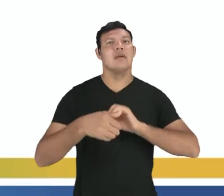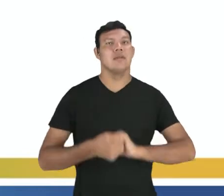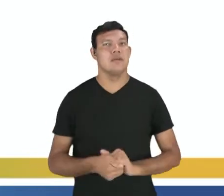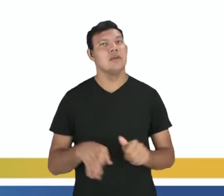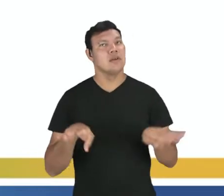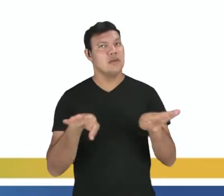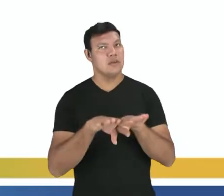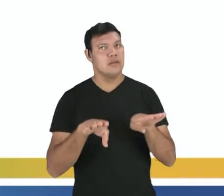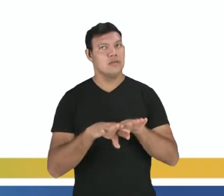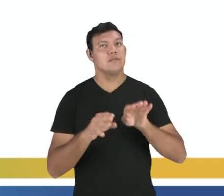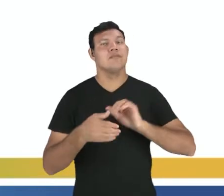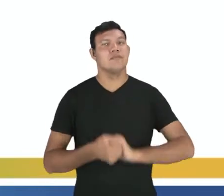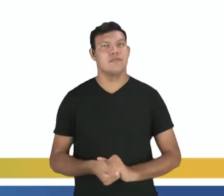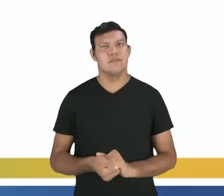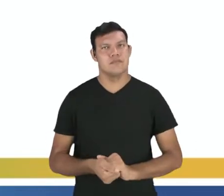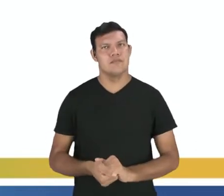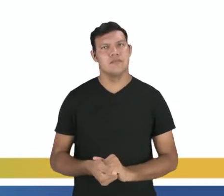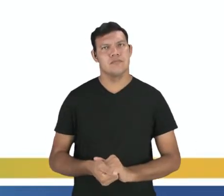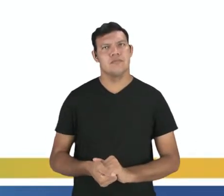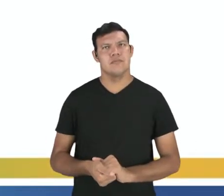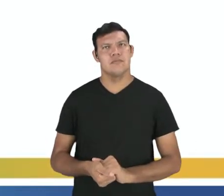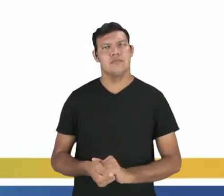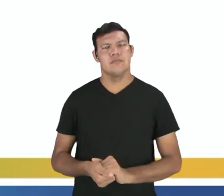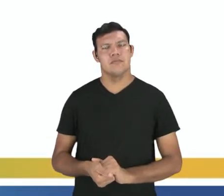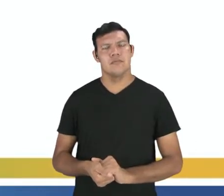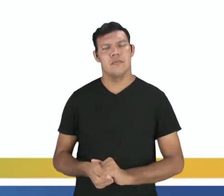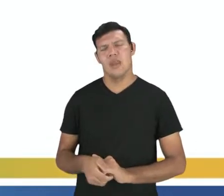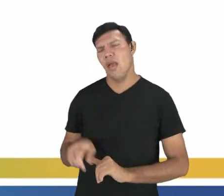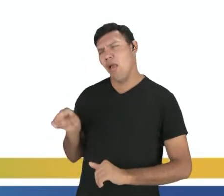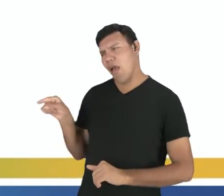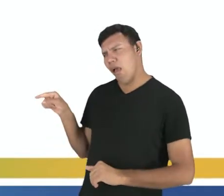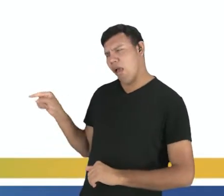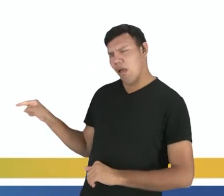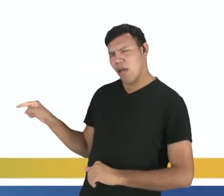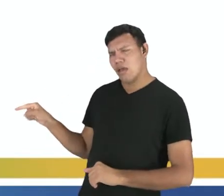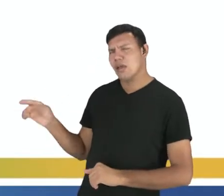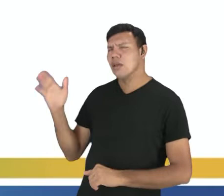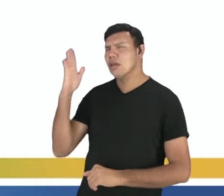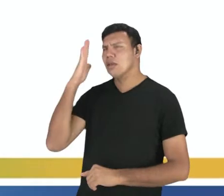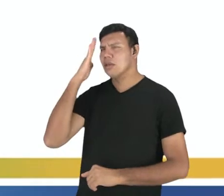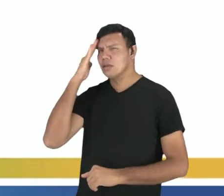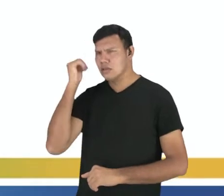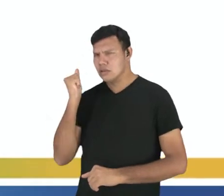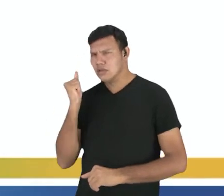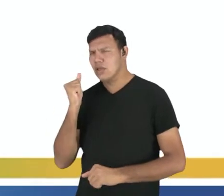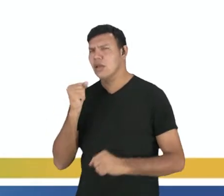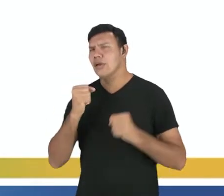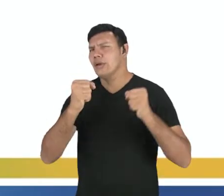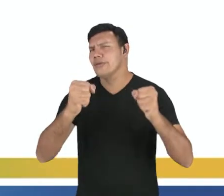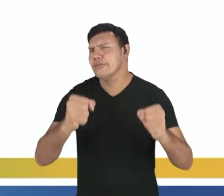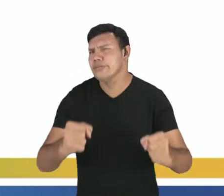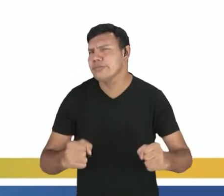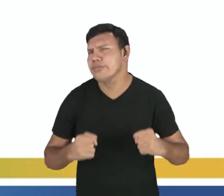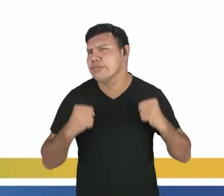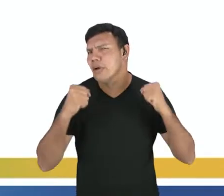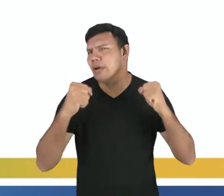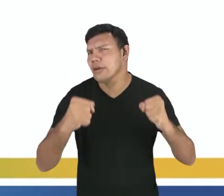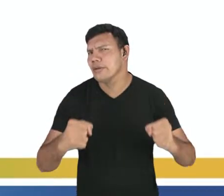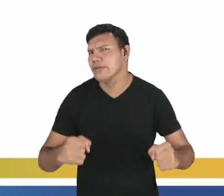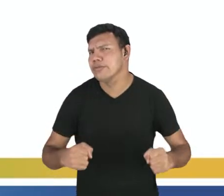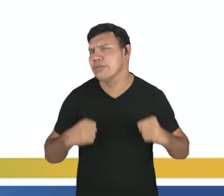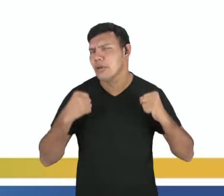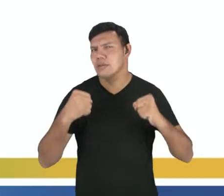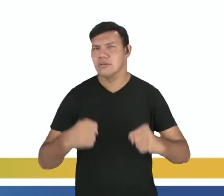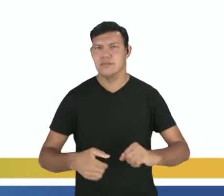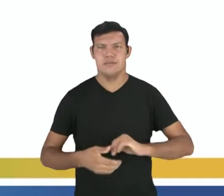posso também perguntar sobre a habilidade. Eu quero saber se aquela pessoa sabe fazer tal coisa. No exemplo, can